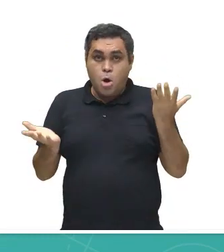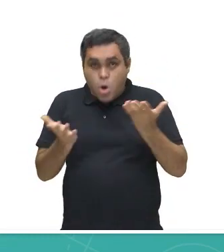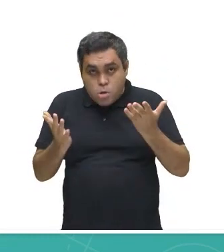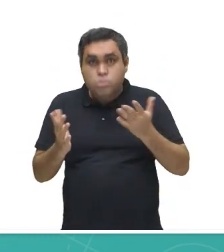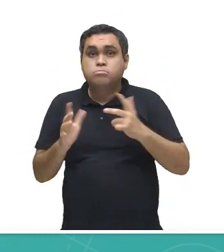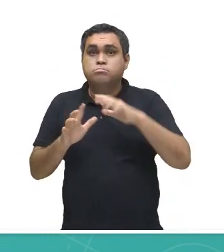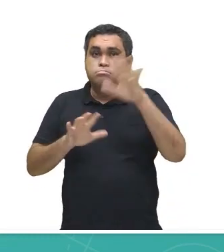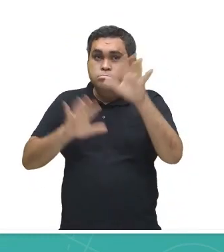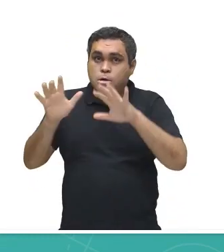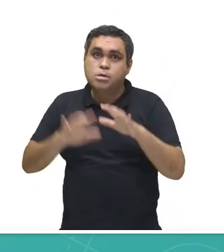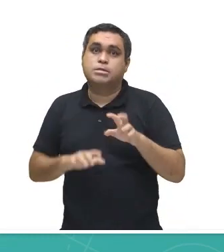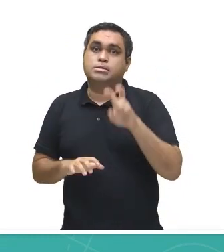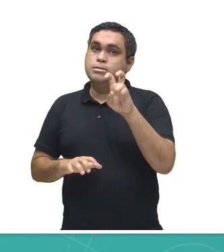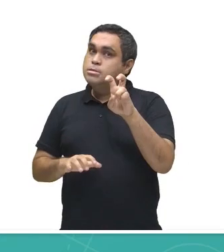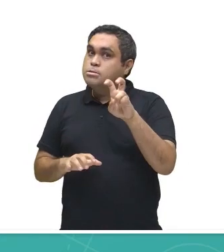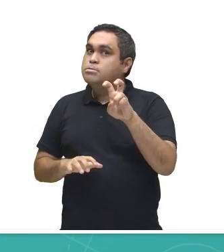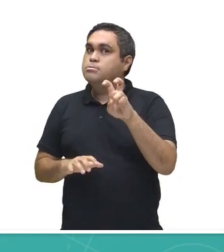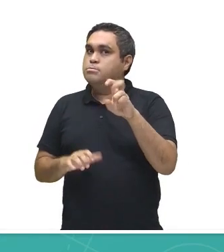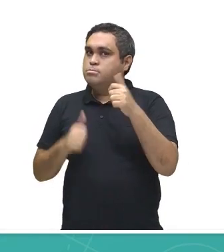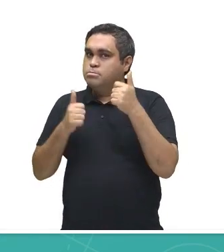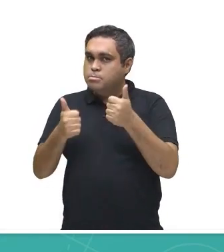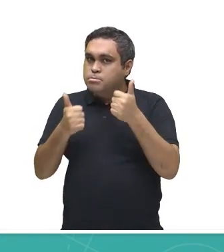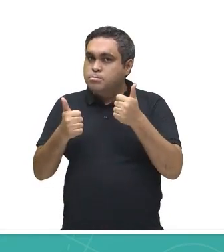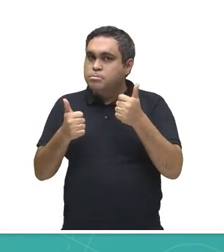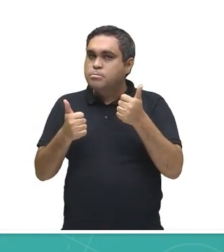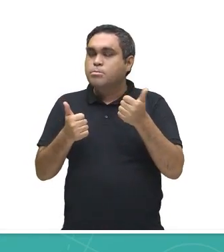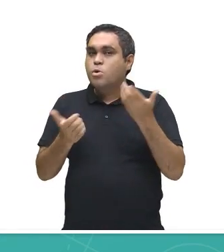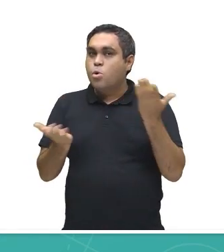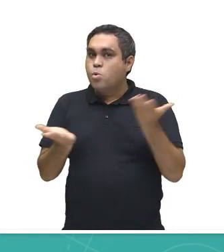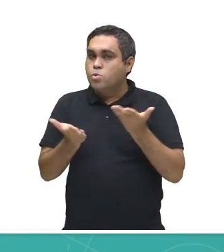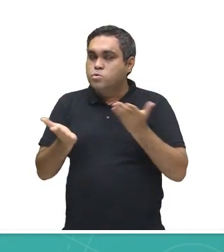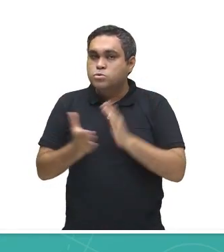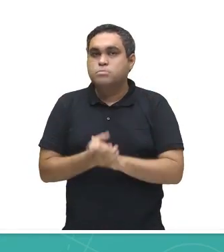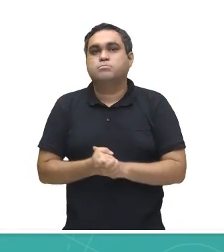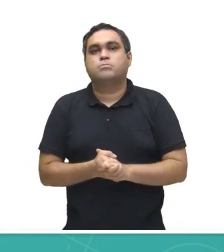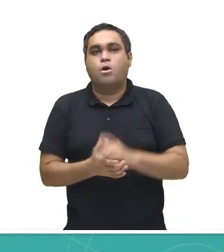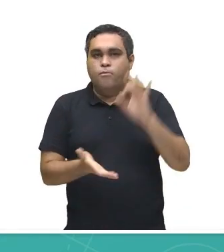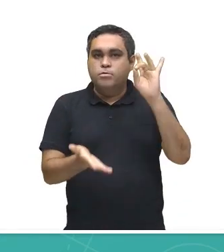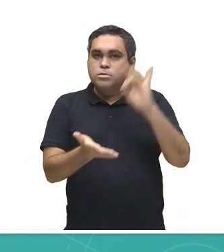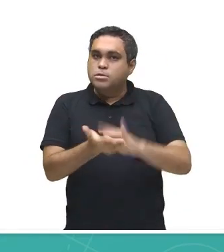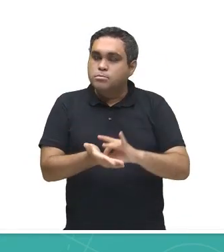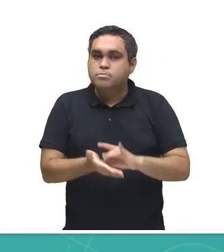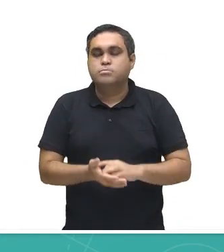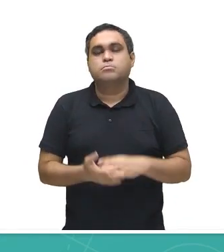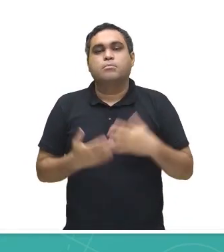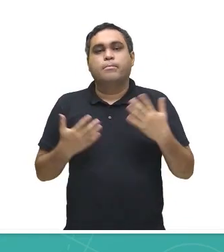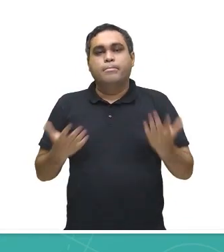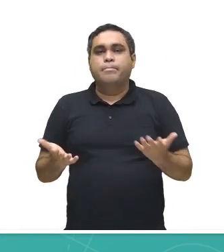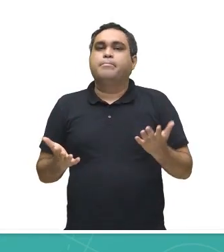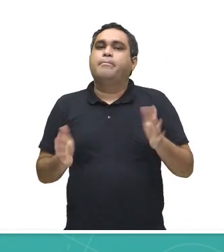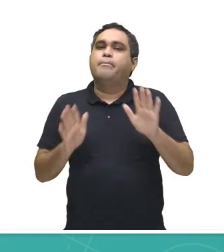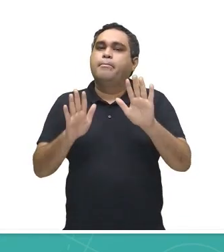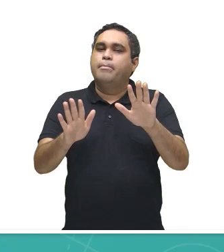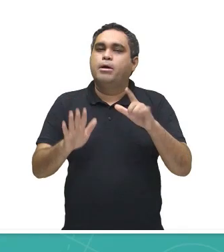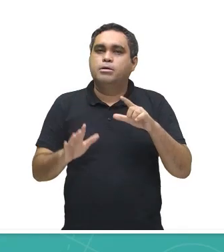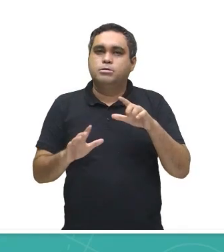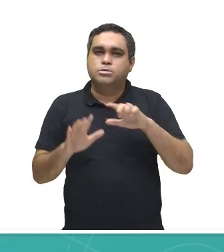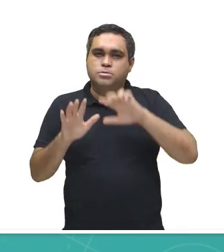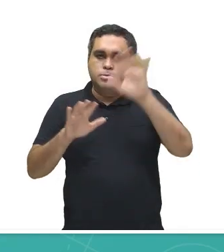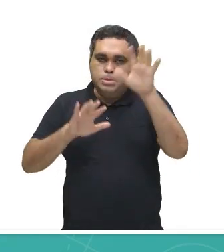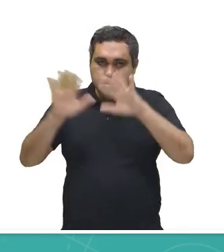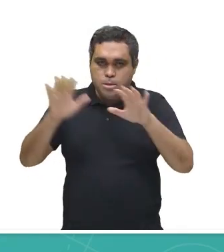formada por 5 regiões de acordo com o IBGE, sendo considerada oficial. Mas, além dessa regionalização feita pelo